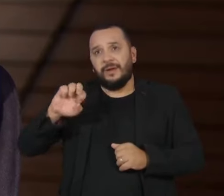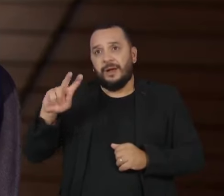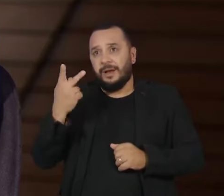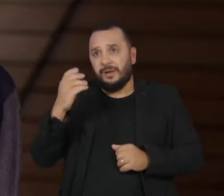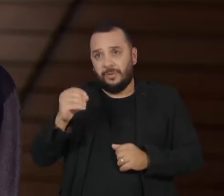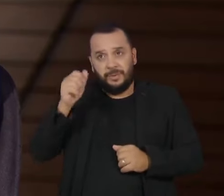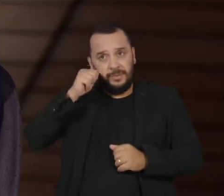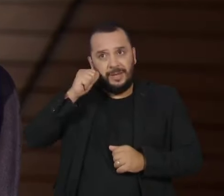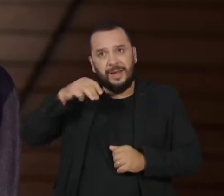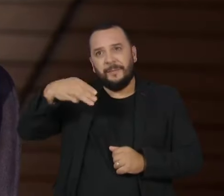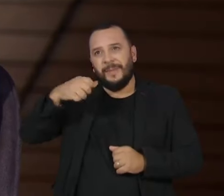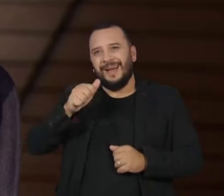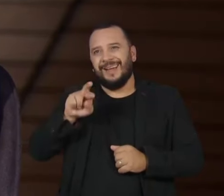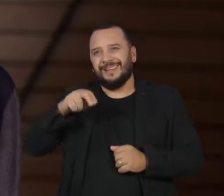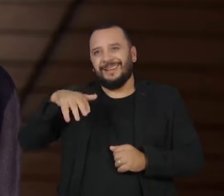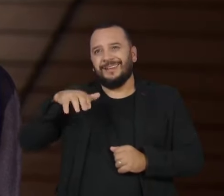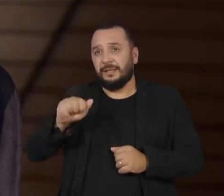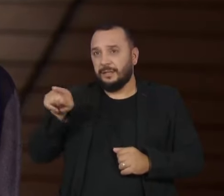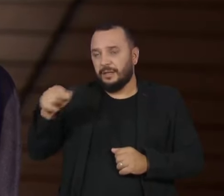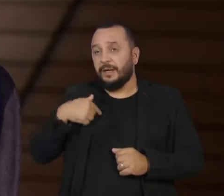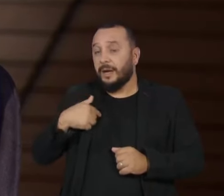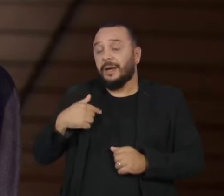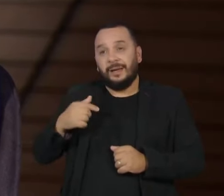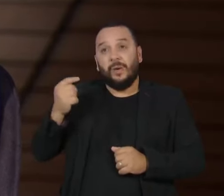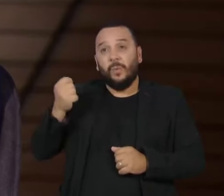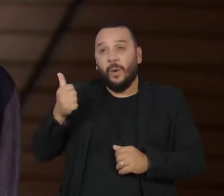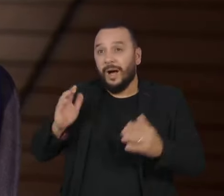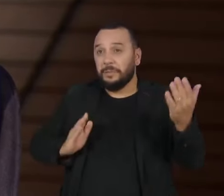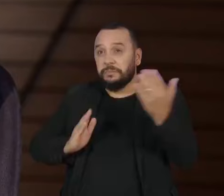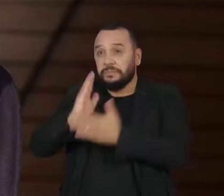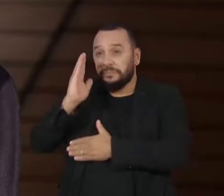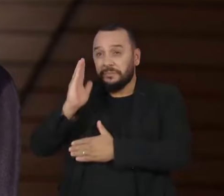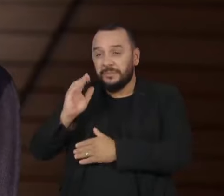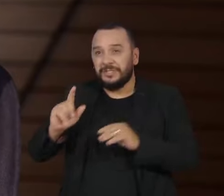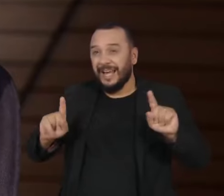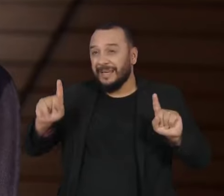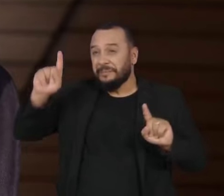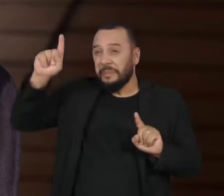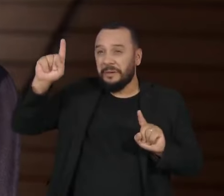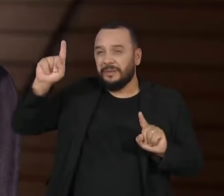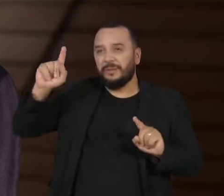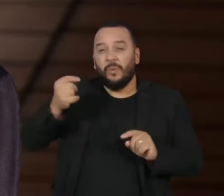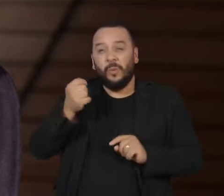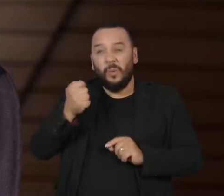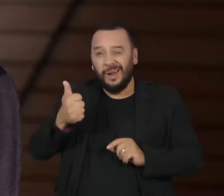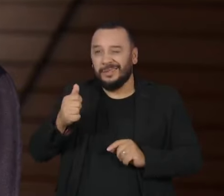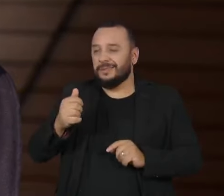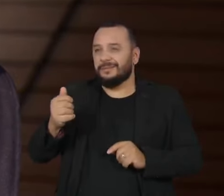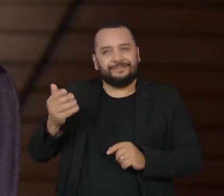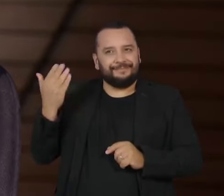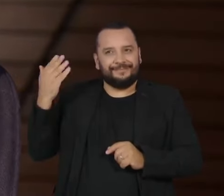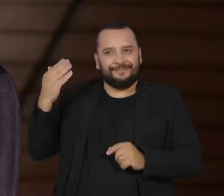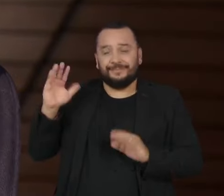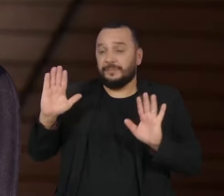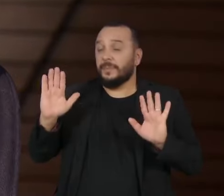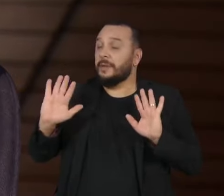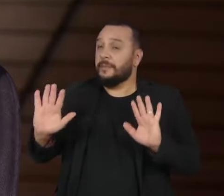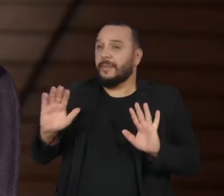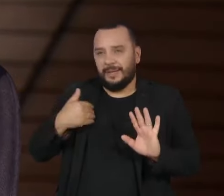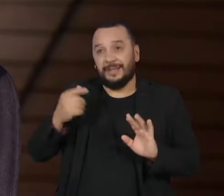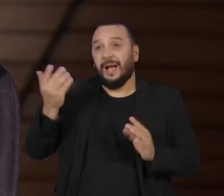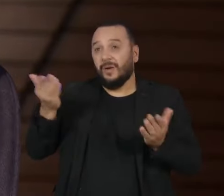últimas pesquisas mostram que ela tem uma chance de perder a eleição, sendo que faltou muito pouco para ela fechar efetivamente no